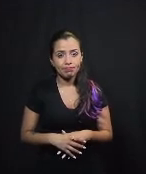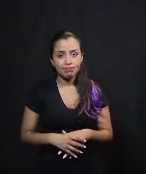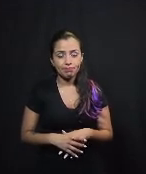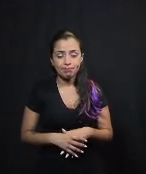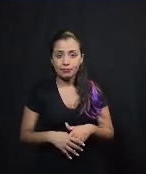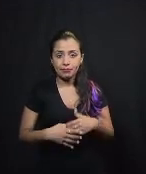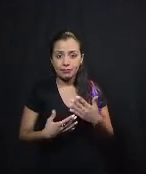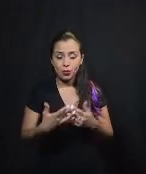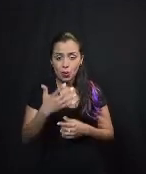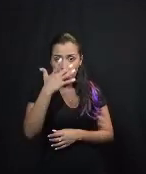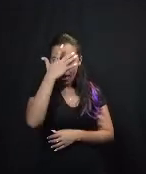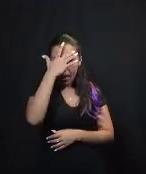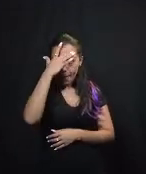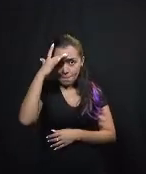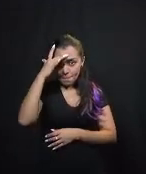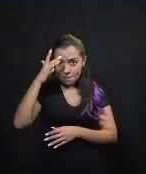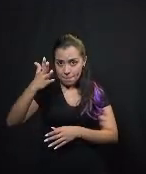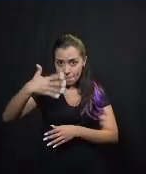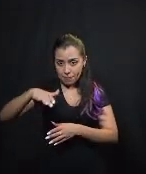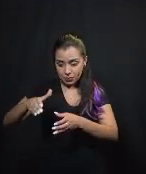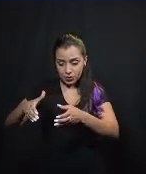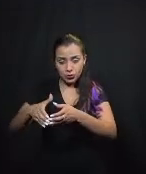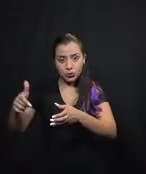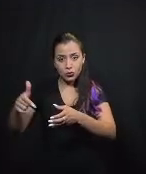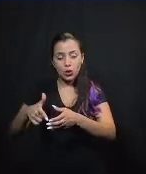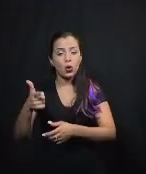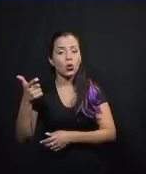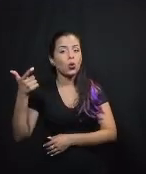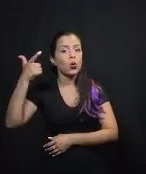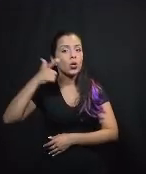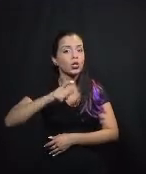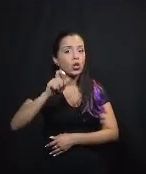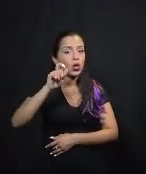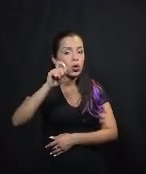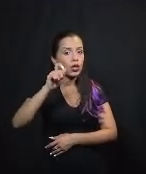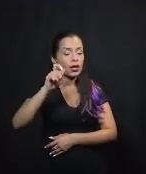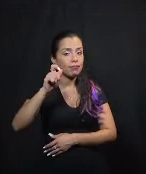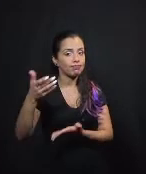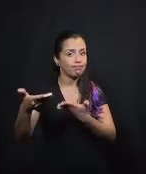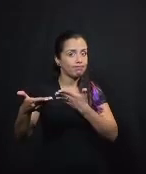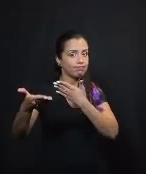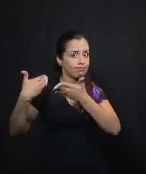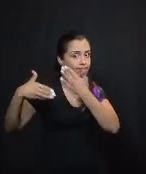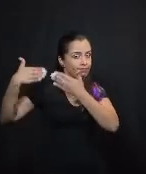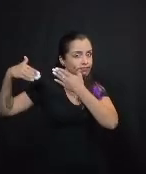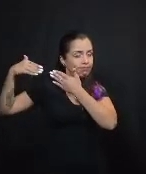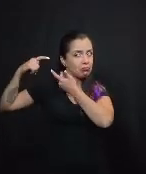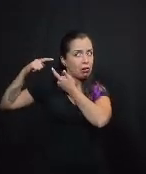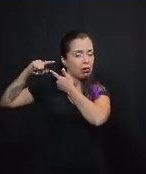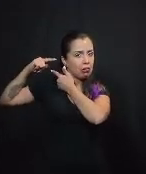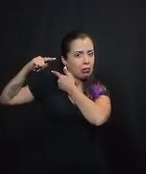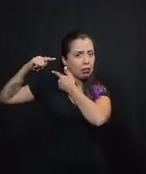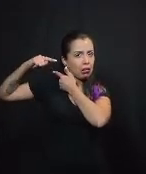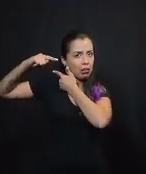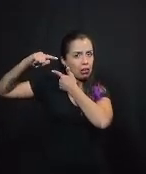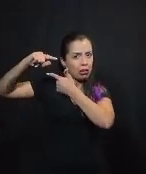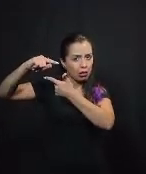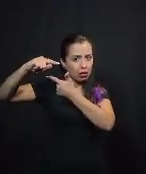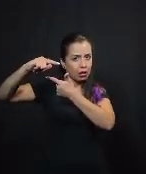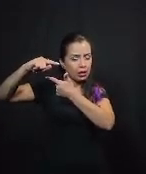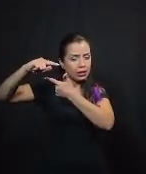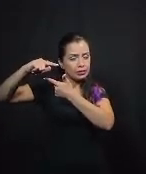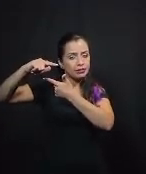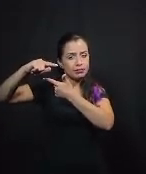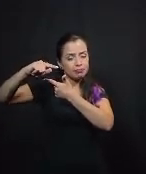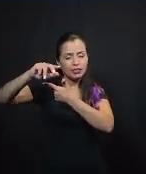conseguiu fazer com que as ideias conservadoras de uma maioria, que não são ideias de